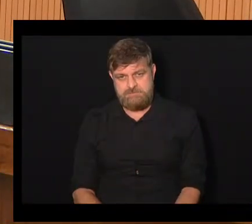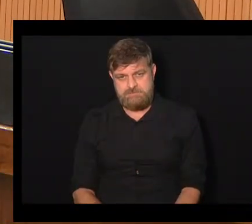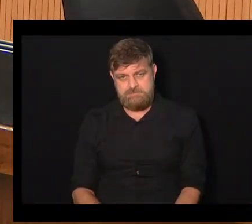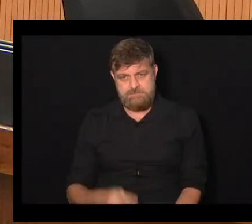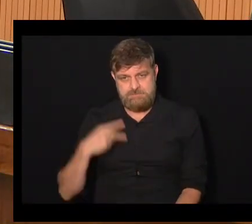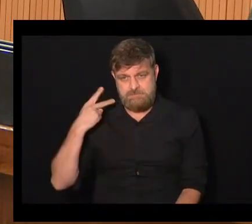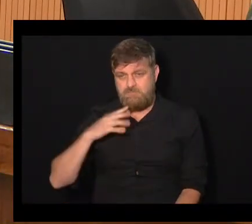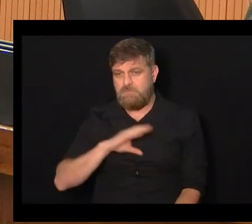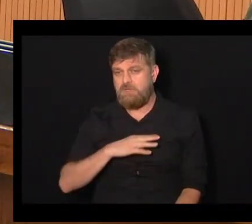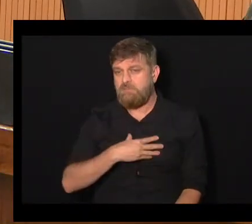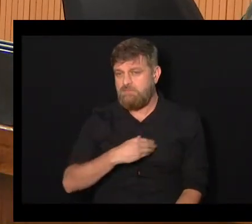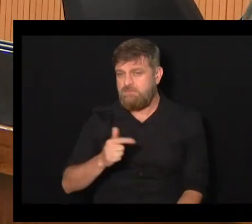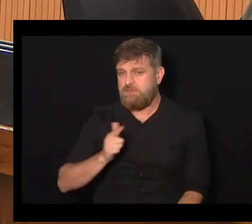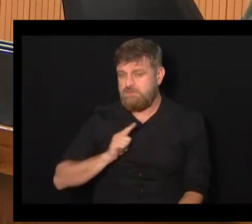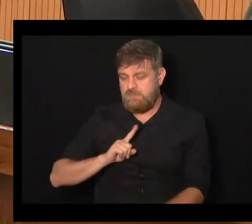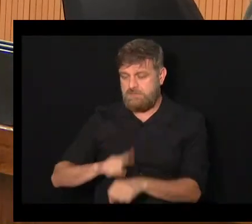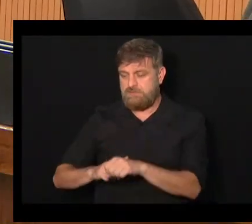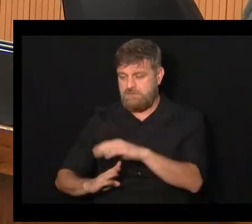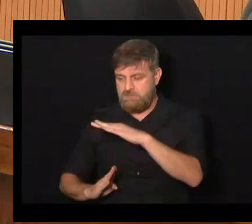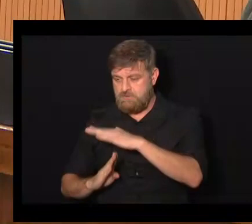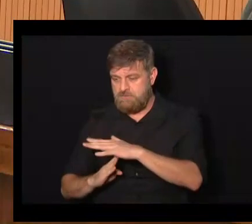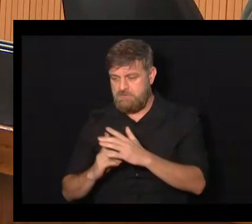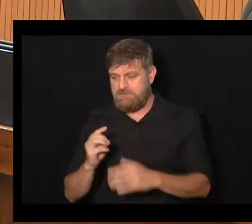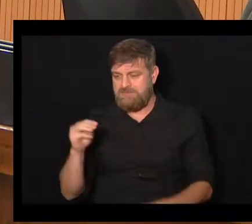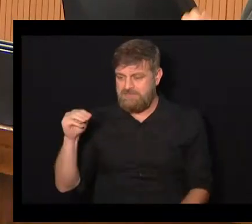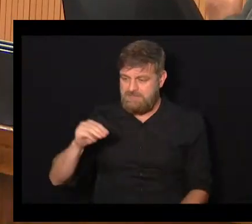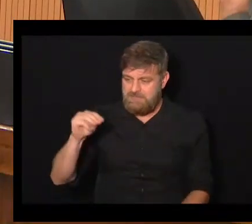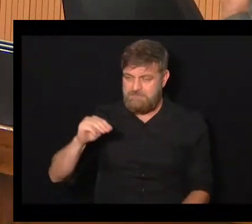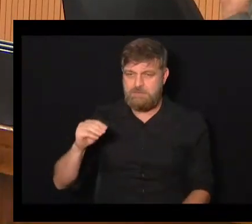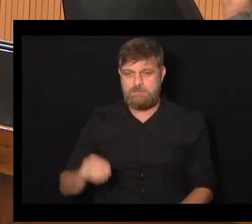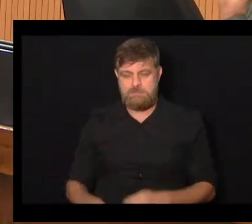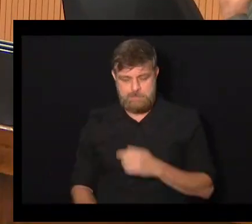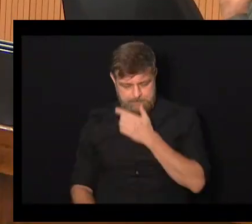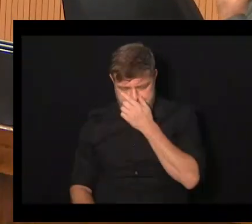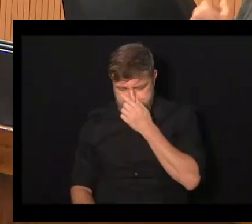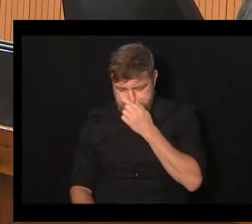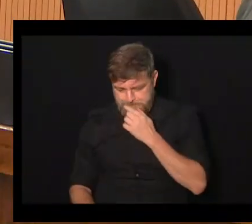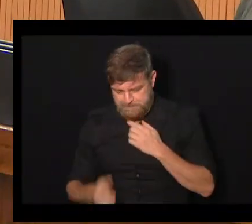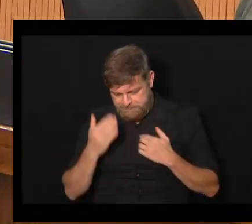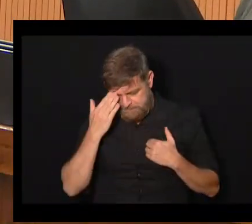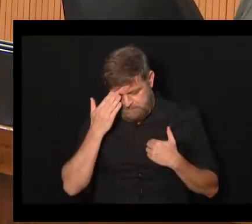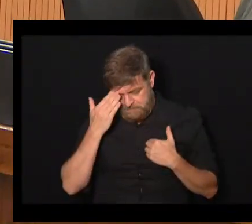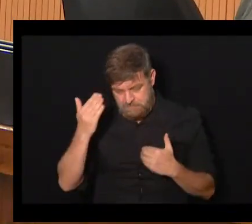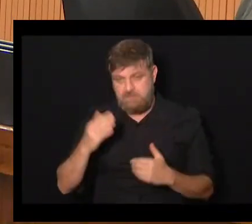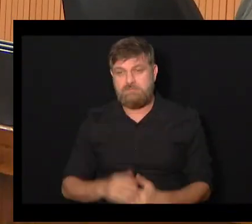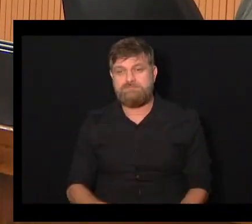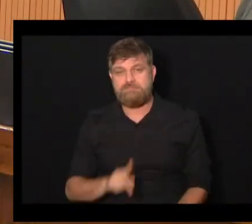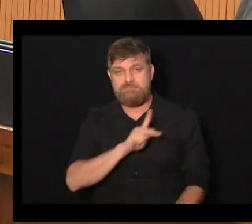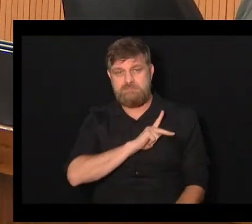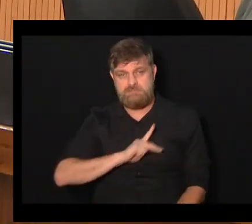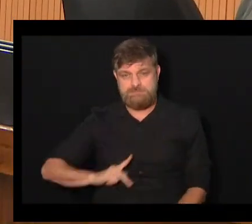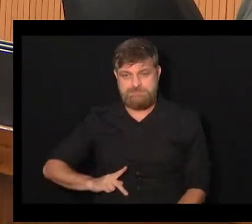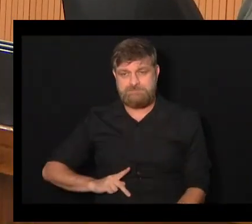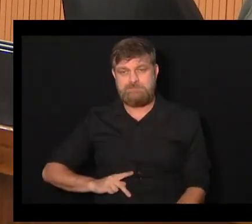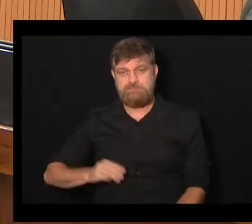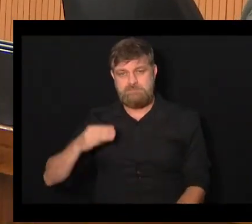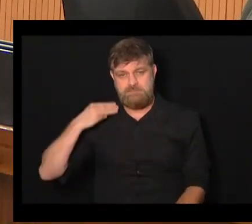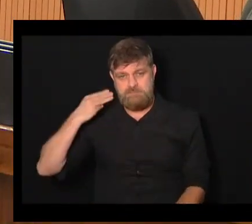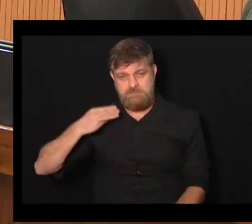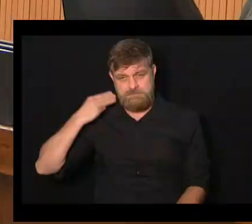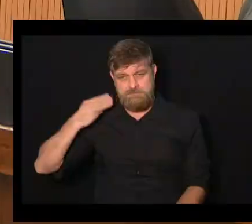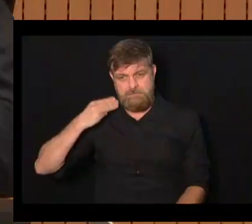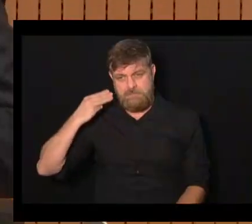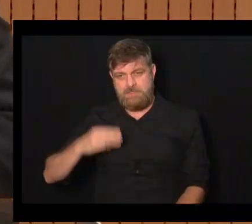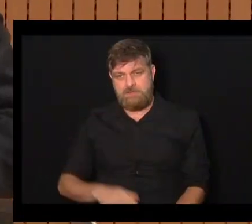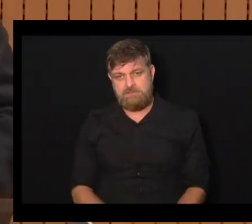Vereador Campos Filho, Vossa Excelência tem a tribuna por até 10 minutos no grande expediente. Muito obrigado, nobre presidente, doutor Marcos